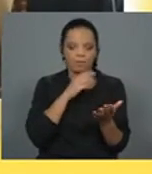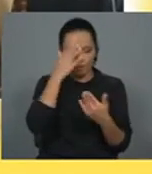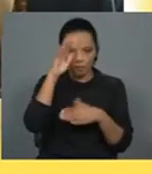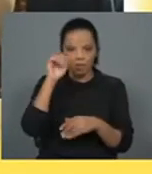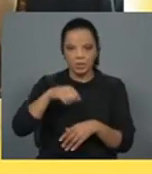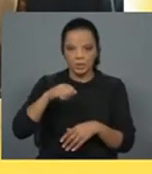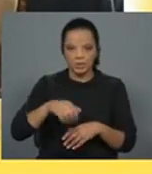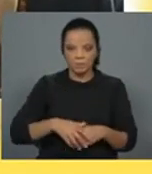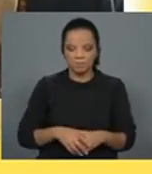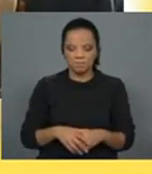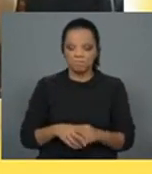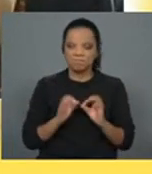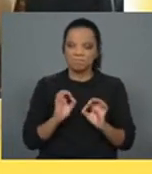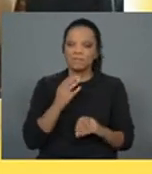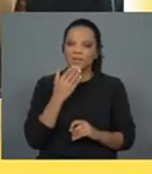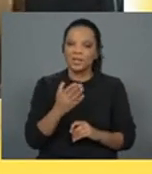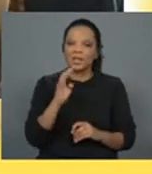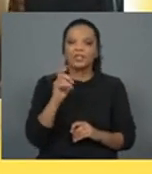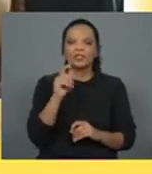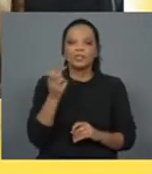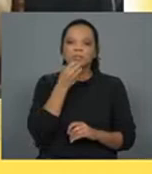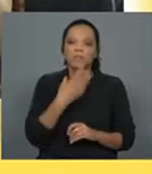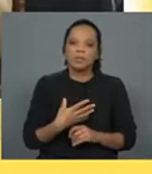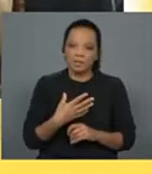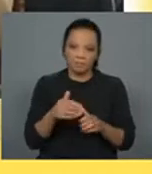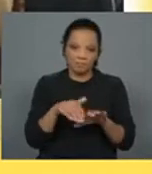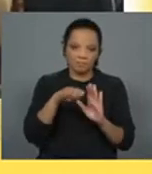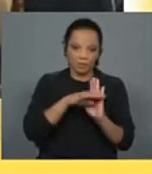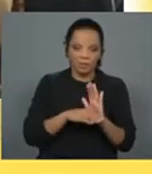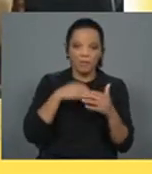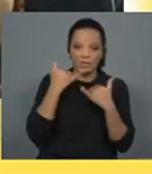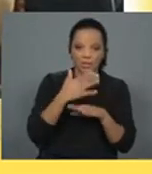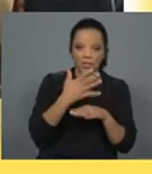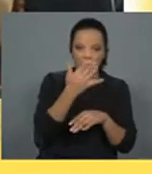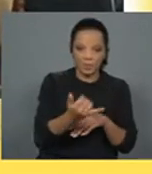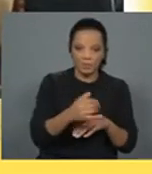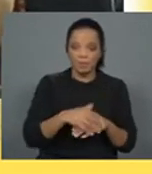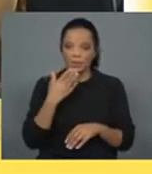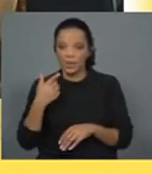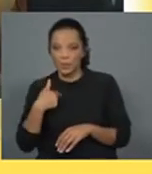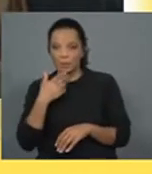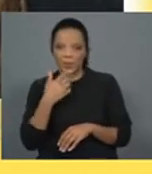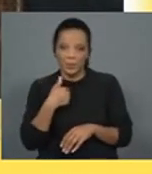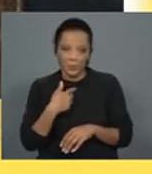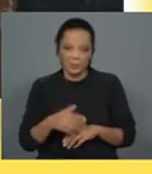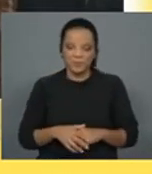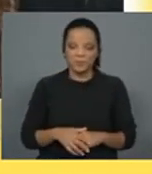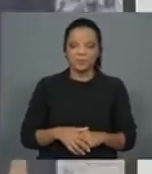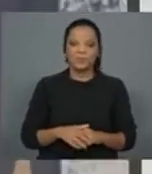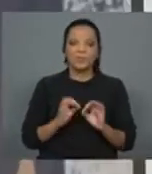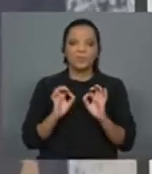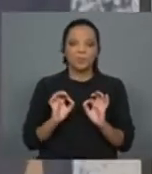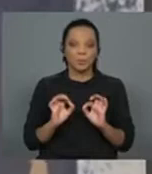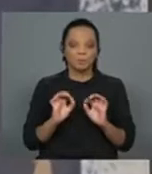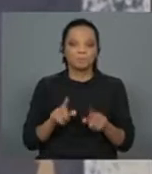completamente. Jorge, muito obrigado pela simpatia que teve em estar connosco. Felicidades e até uma próxima. Obrigado. Depois do